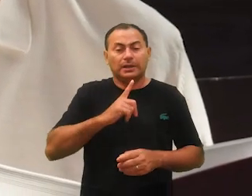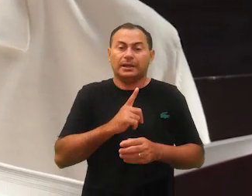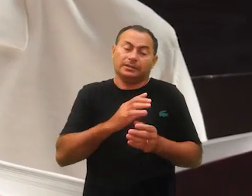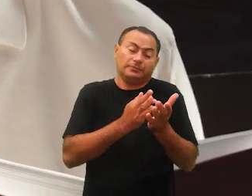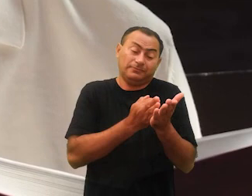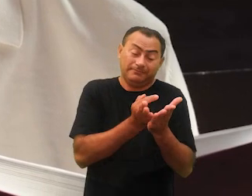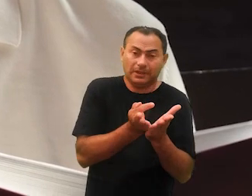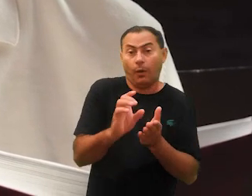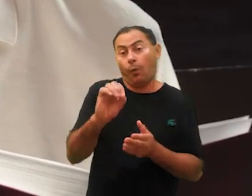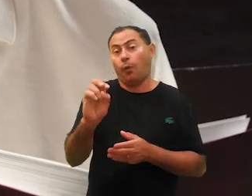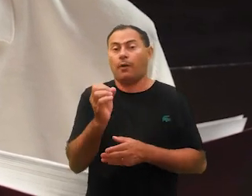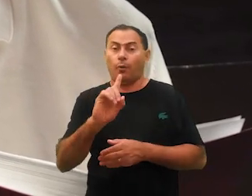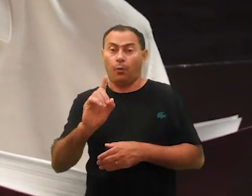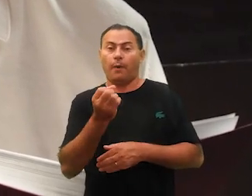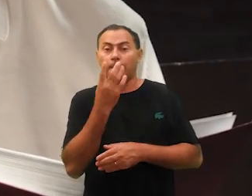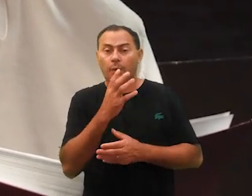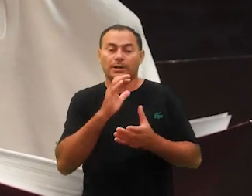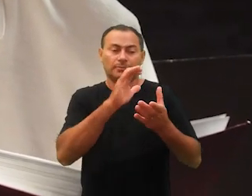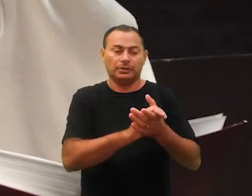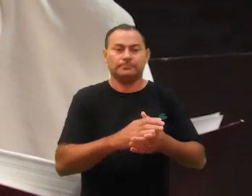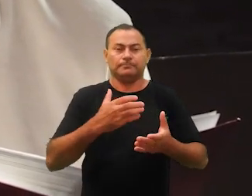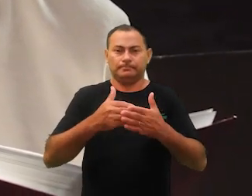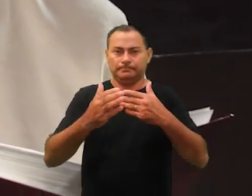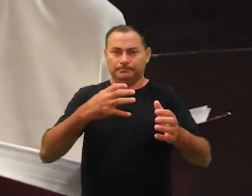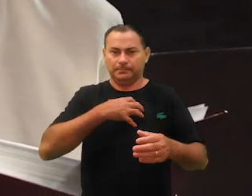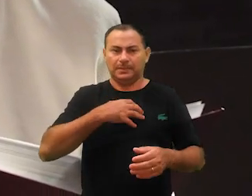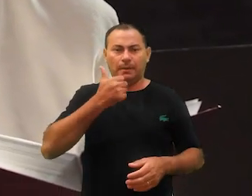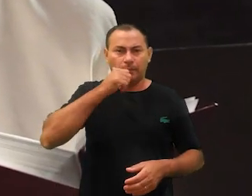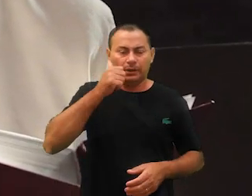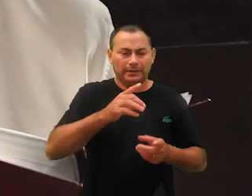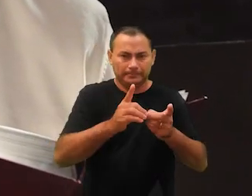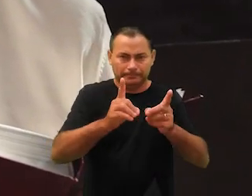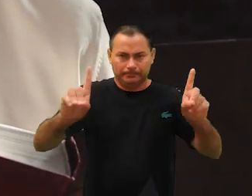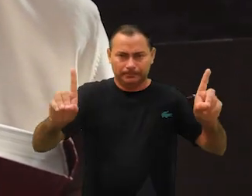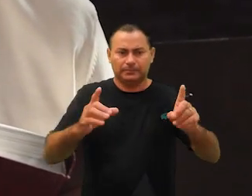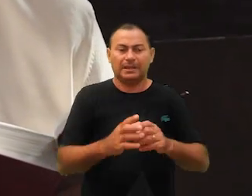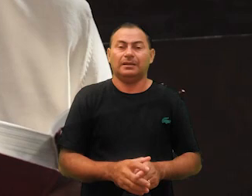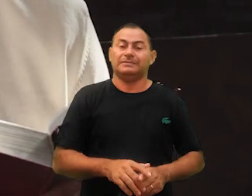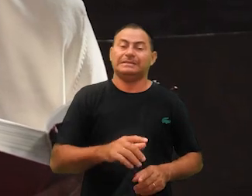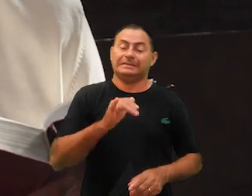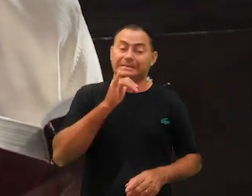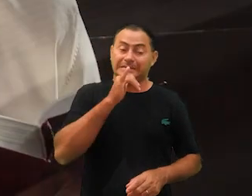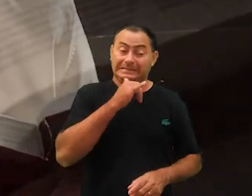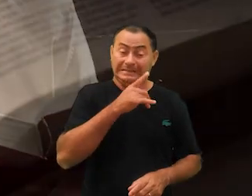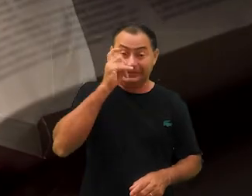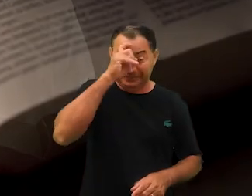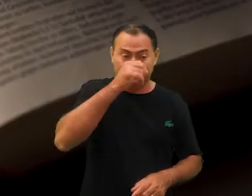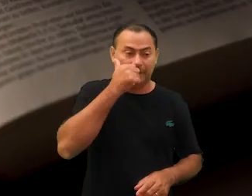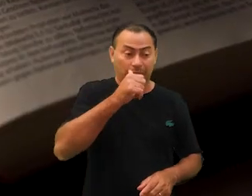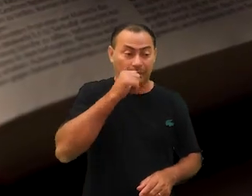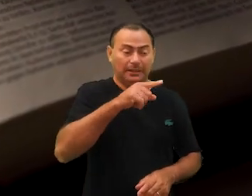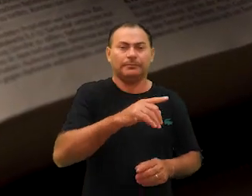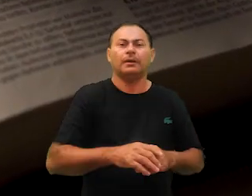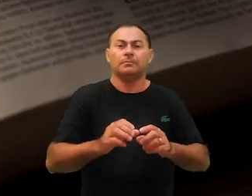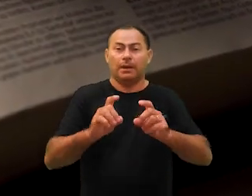tivesse sido infiel ou não fosse uma boa esposa, mas, de qualquer forma, a situação da mulher divorciada era terrível. Para